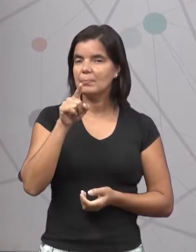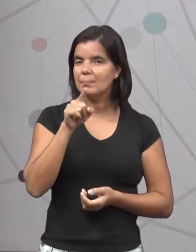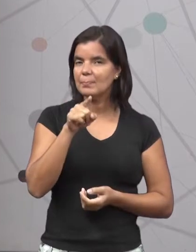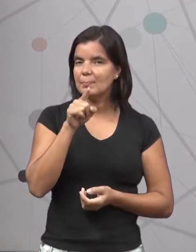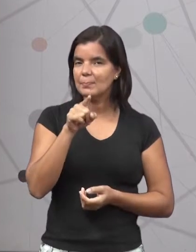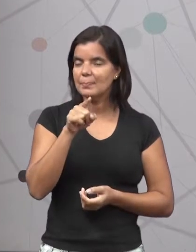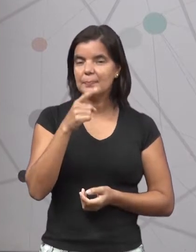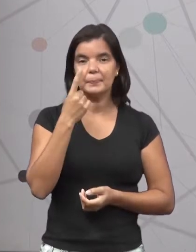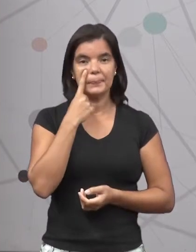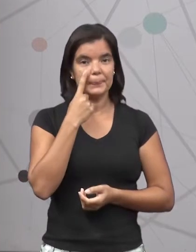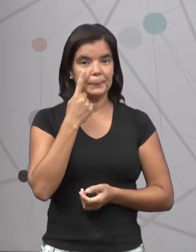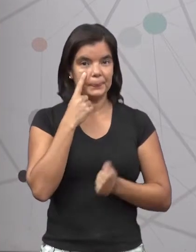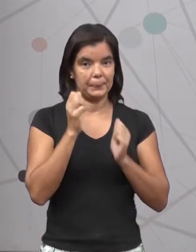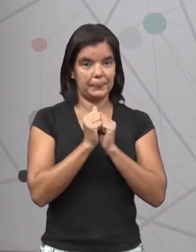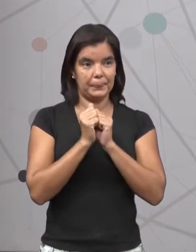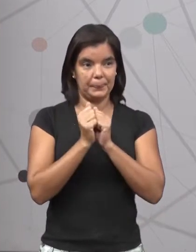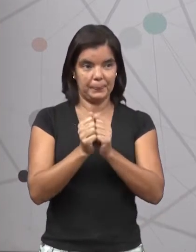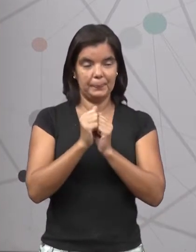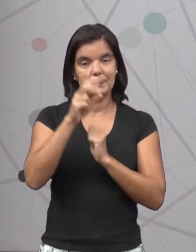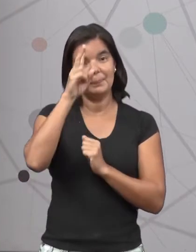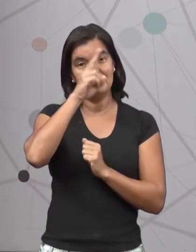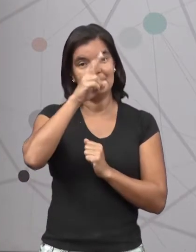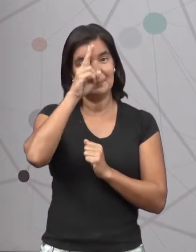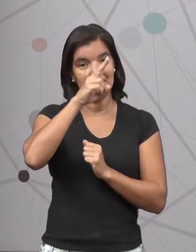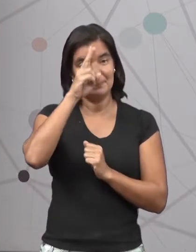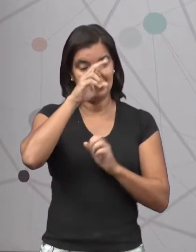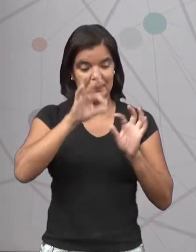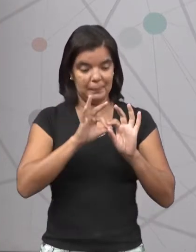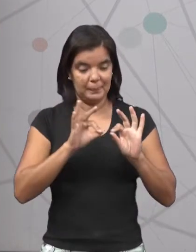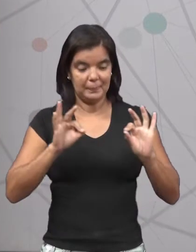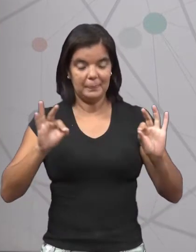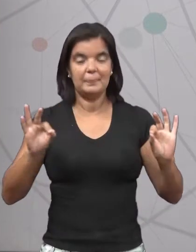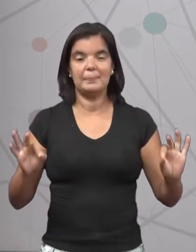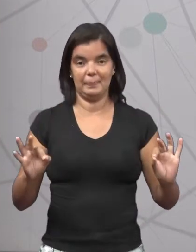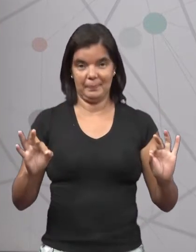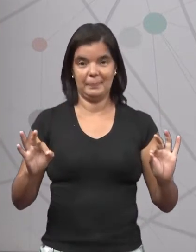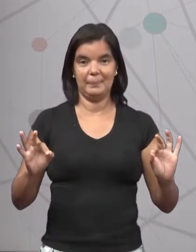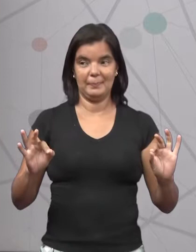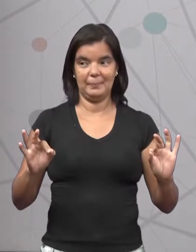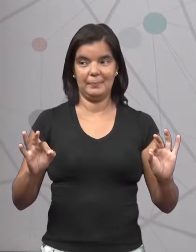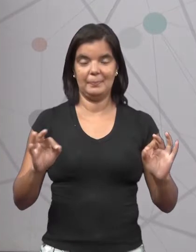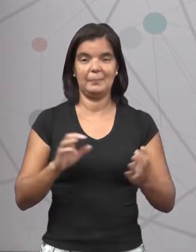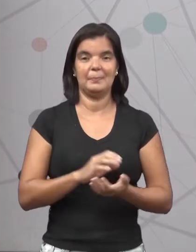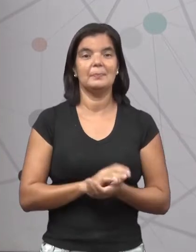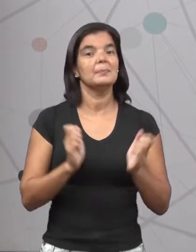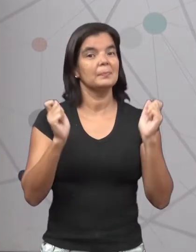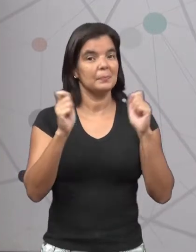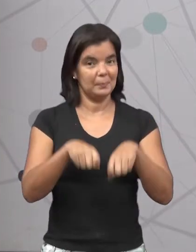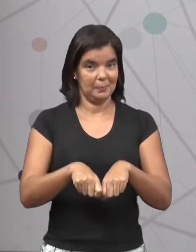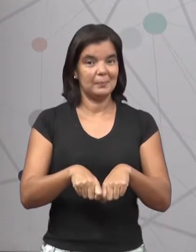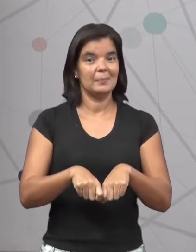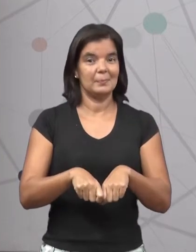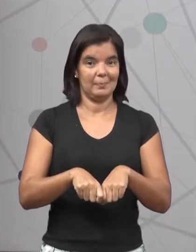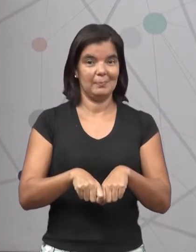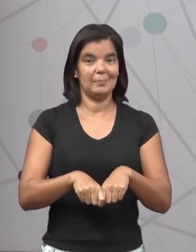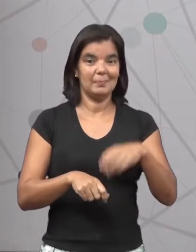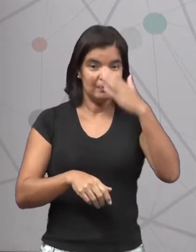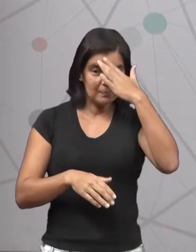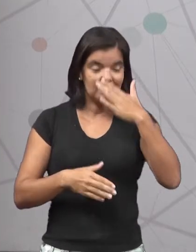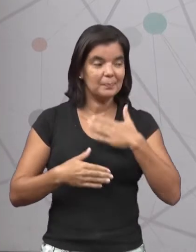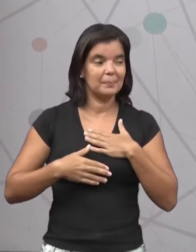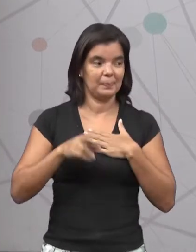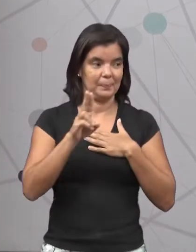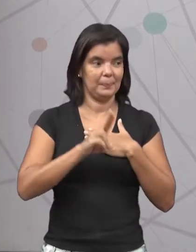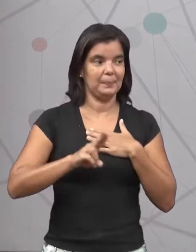Você vai ver junto comigo, relembrar as medidas que podemos fazer com as partes